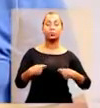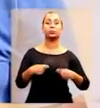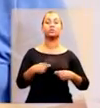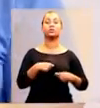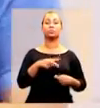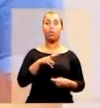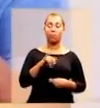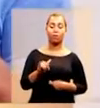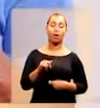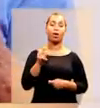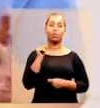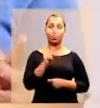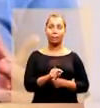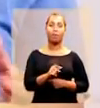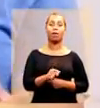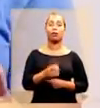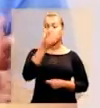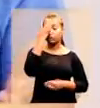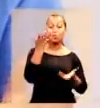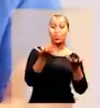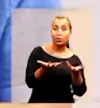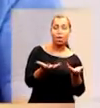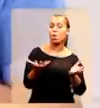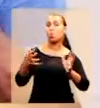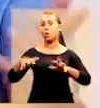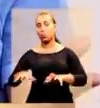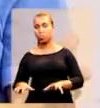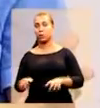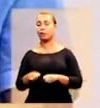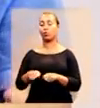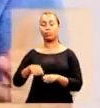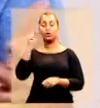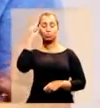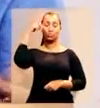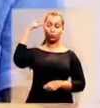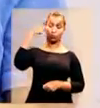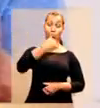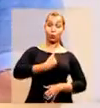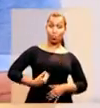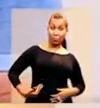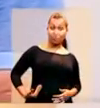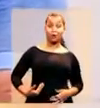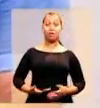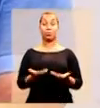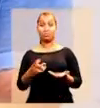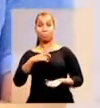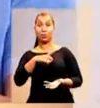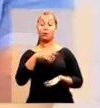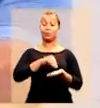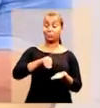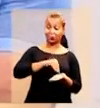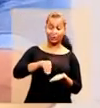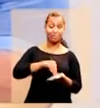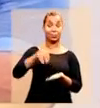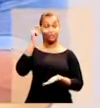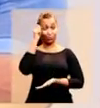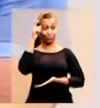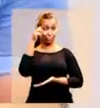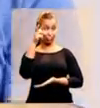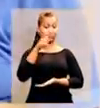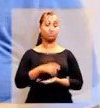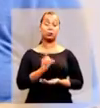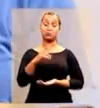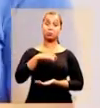tenho que passar pelo crivo de quem quer ou não quer que eu faça cultura, que o governo tenha uma secretaria